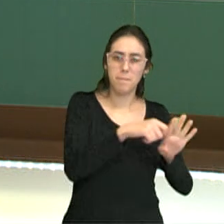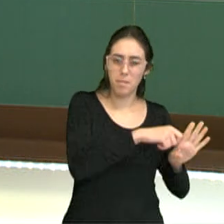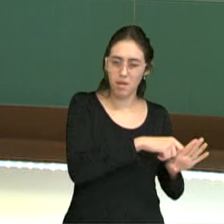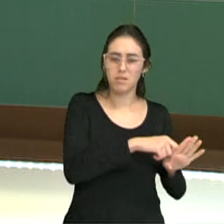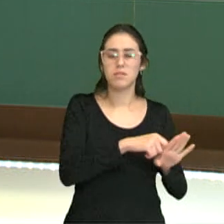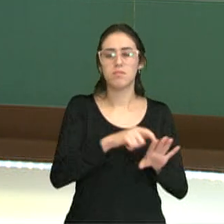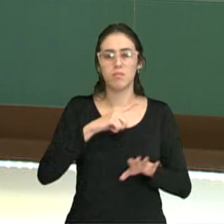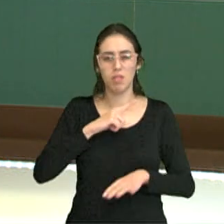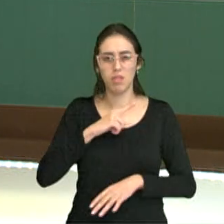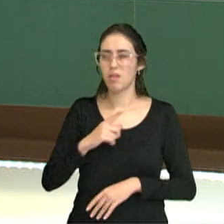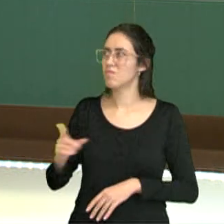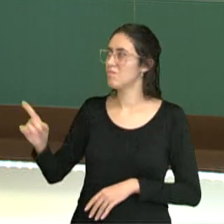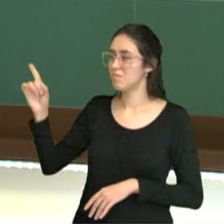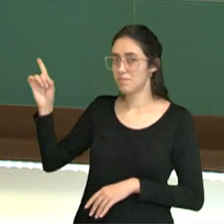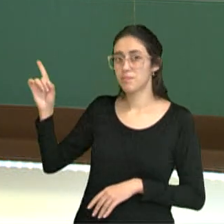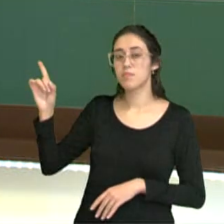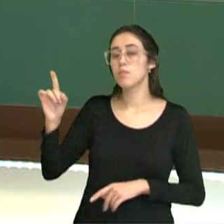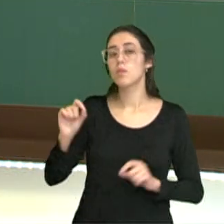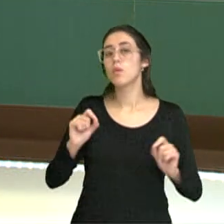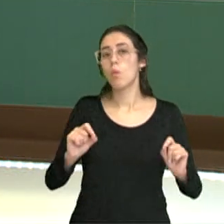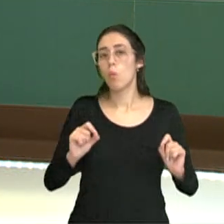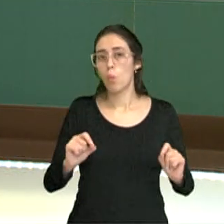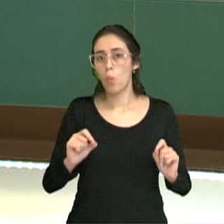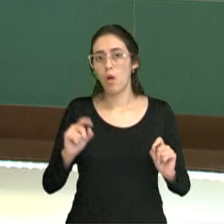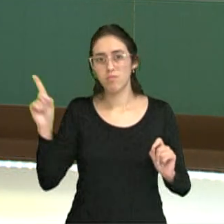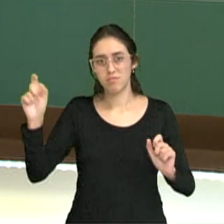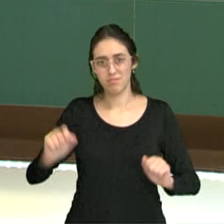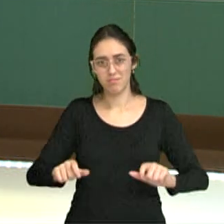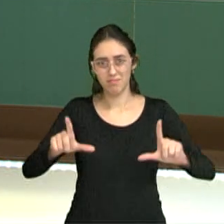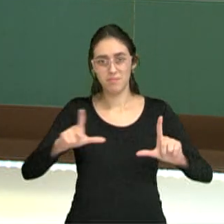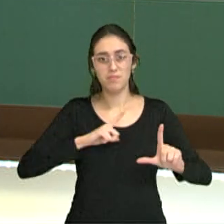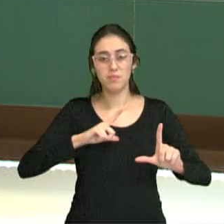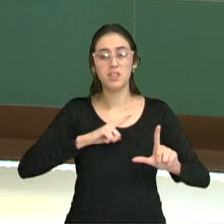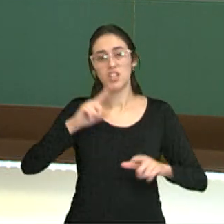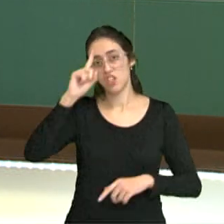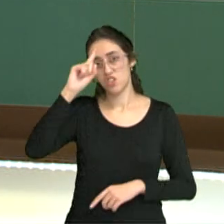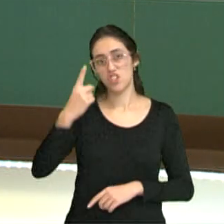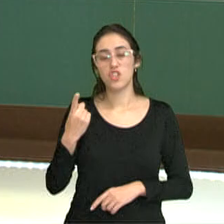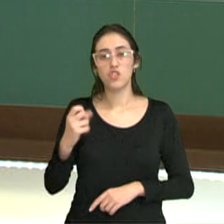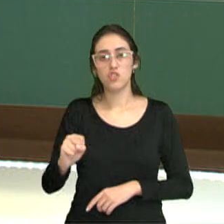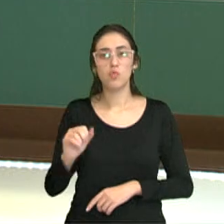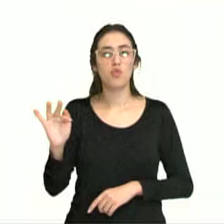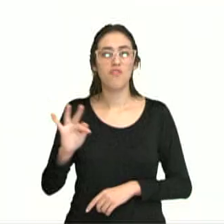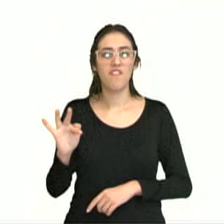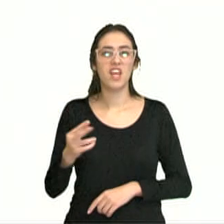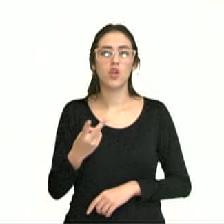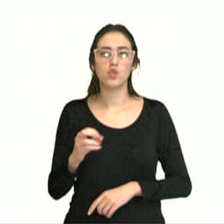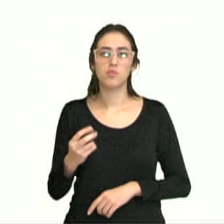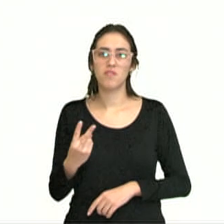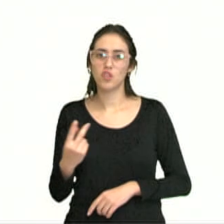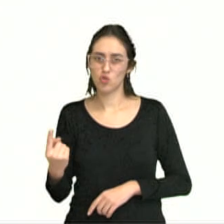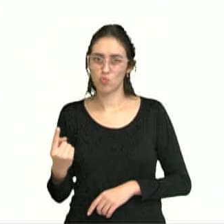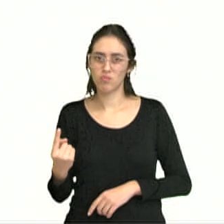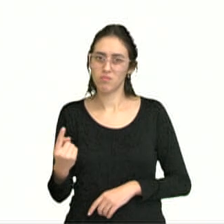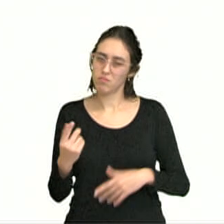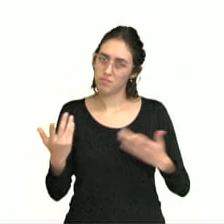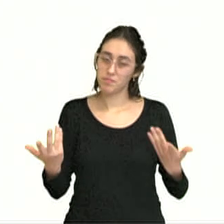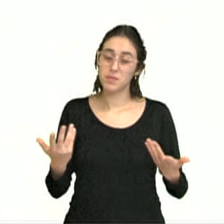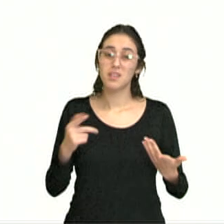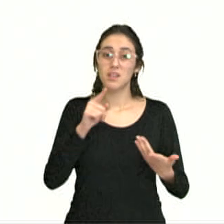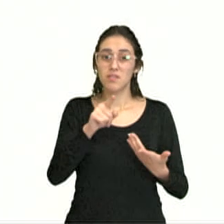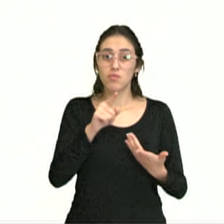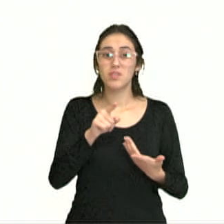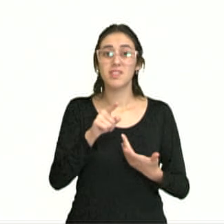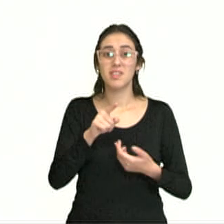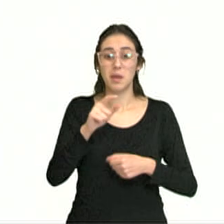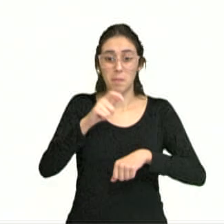aplicar. Nesse caso aqui, ela foi feita, esse slide, dia 18 de fevereiro de 2021. Então, obviamente, se vocês fizerem no momento que vocês